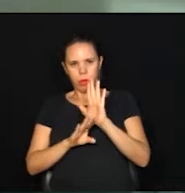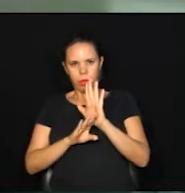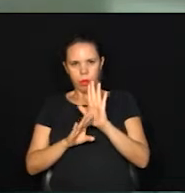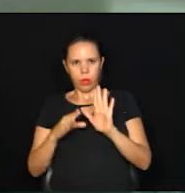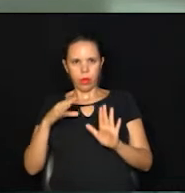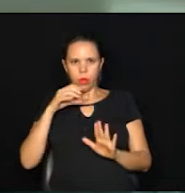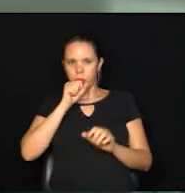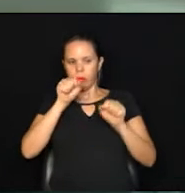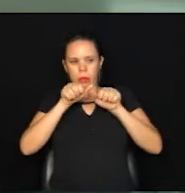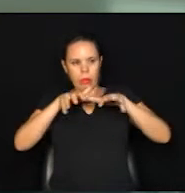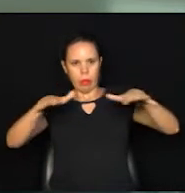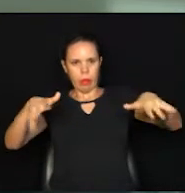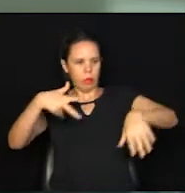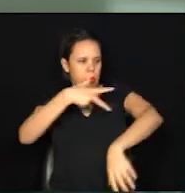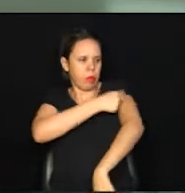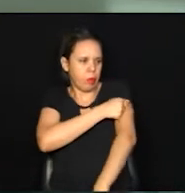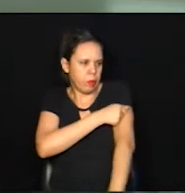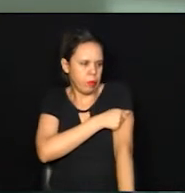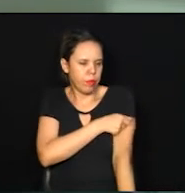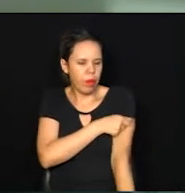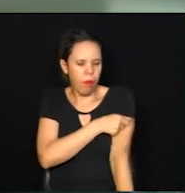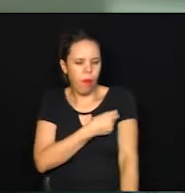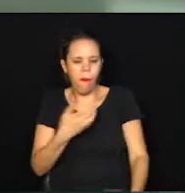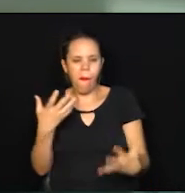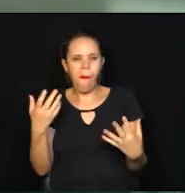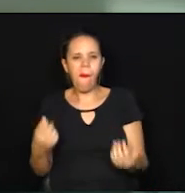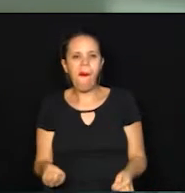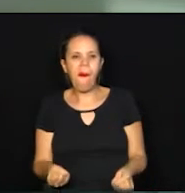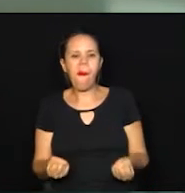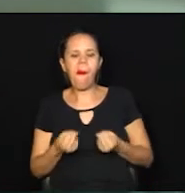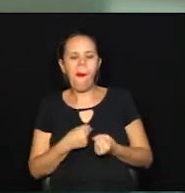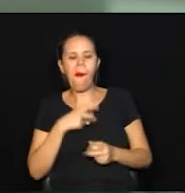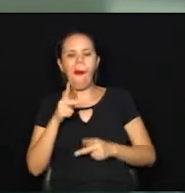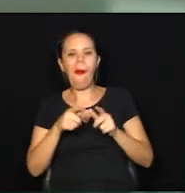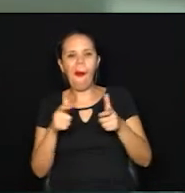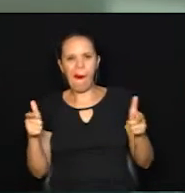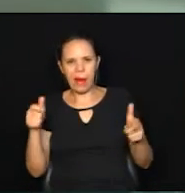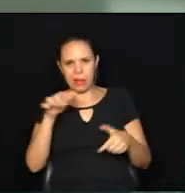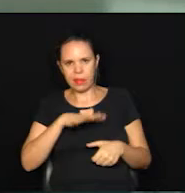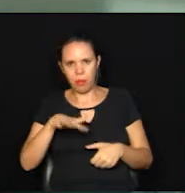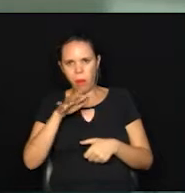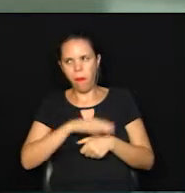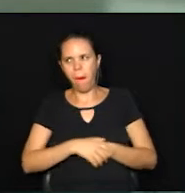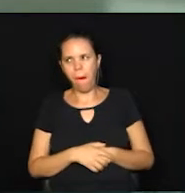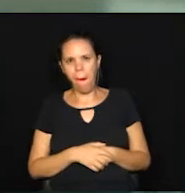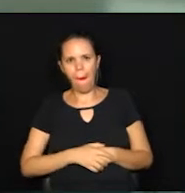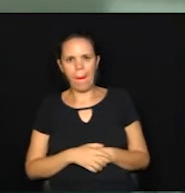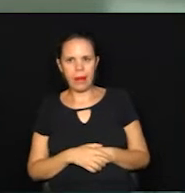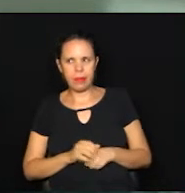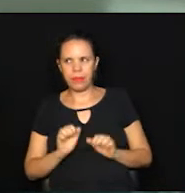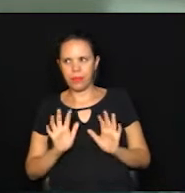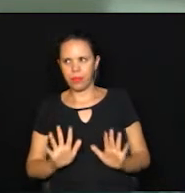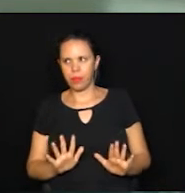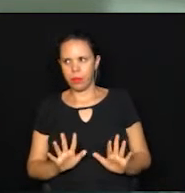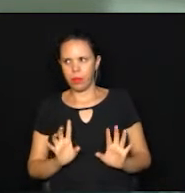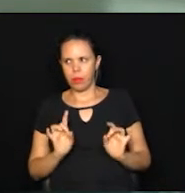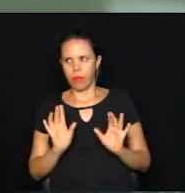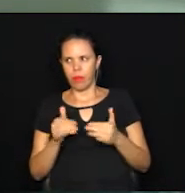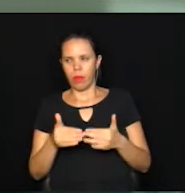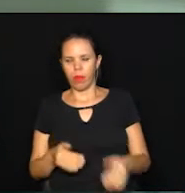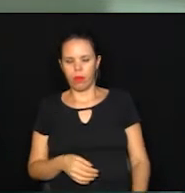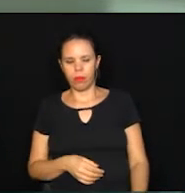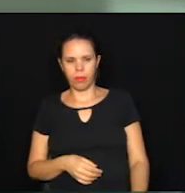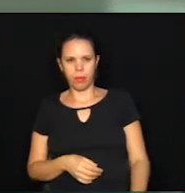rápida distribuição e aplicação de vacinas à população geral. Mas